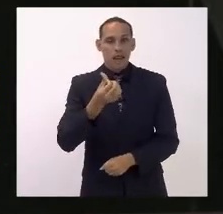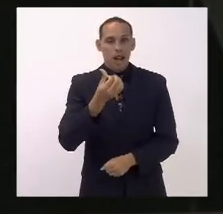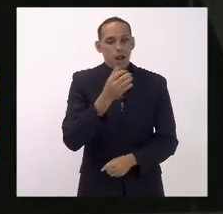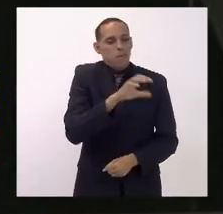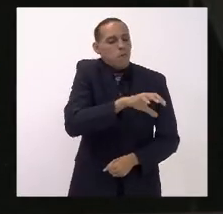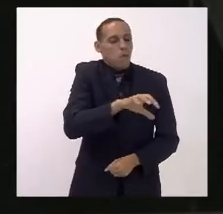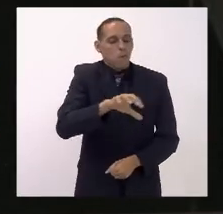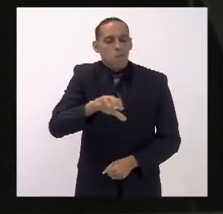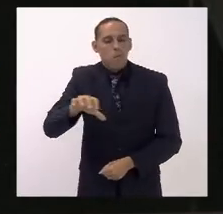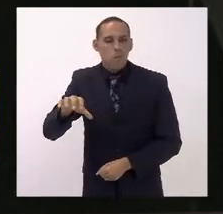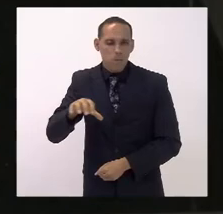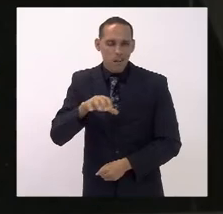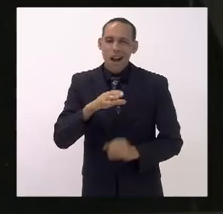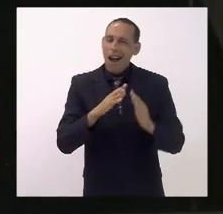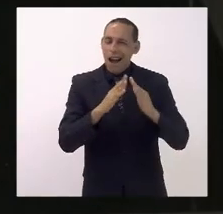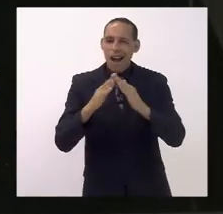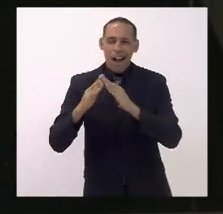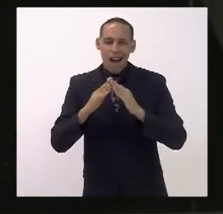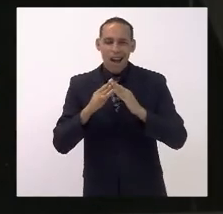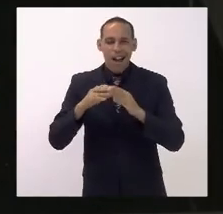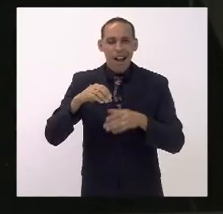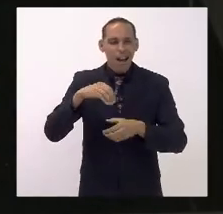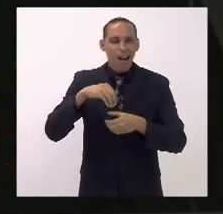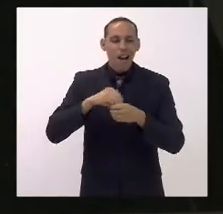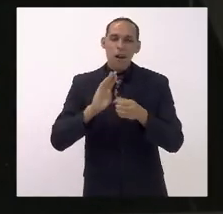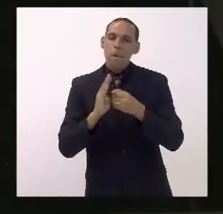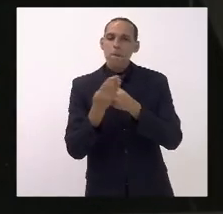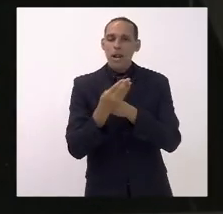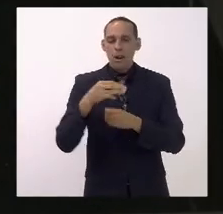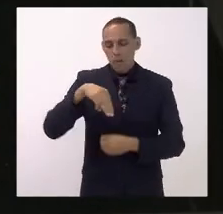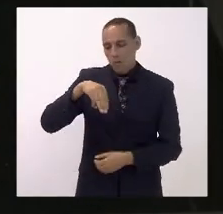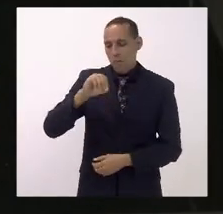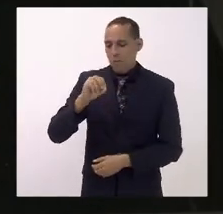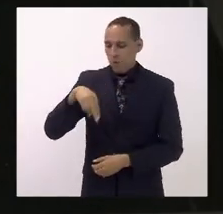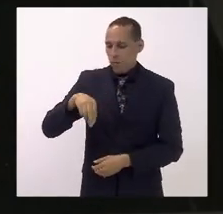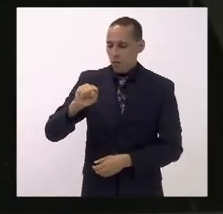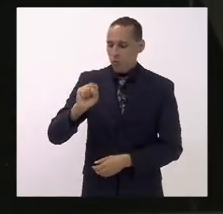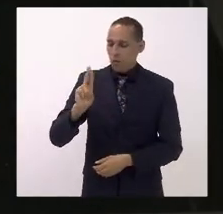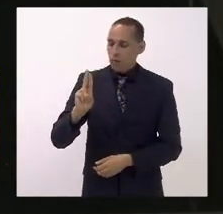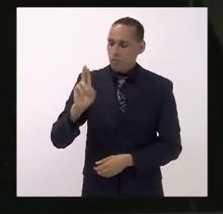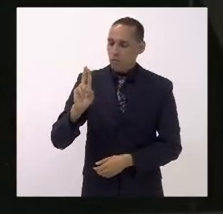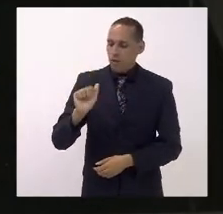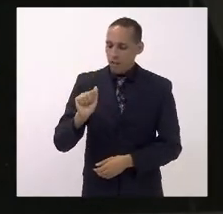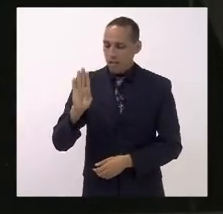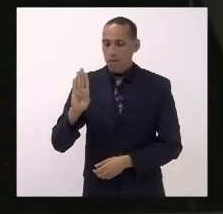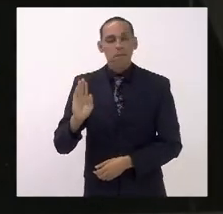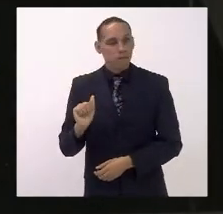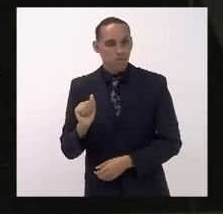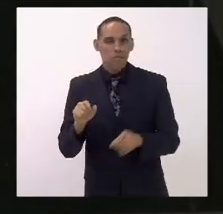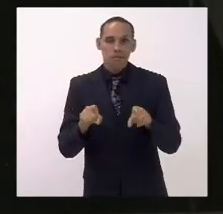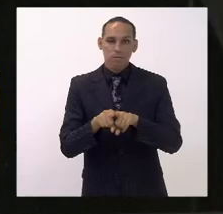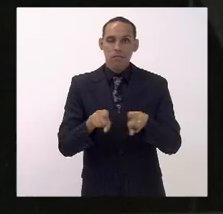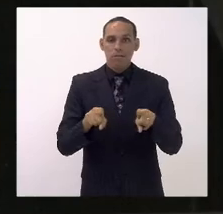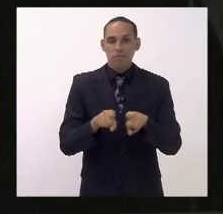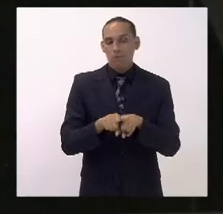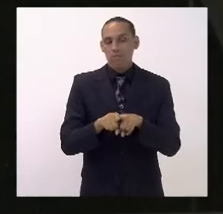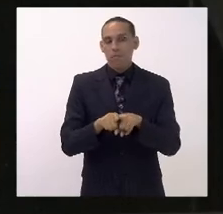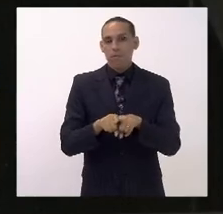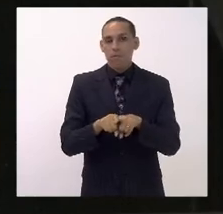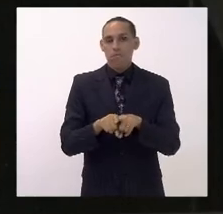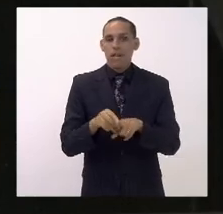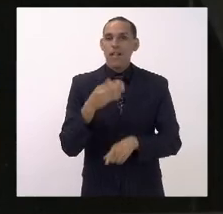unidades habitacionais dentro do bairro Monsuaba. Também acatou, não é, a solicitação da presença